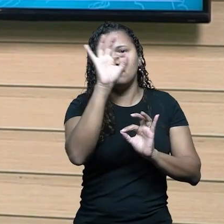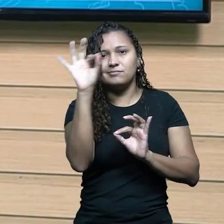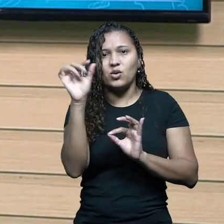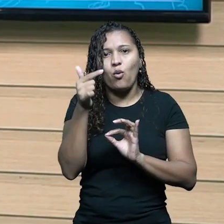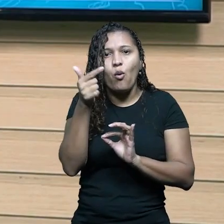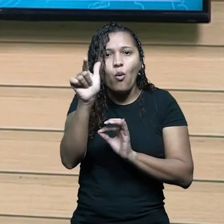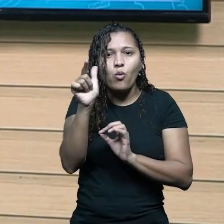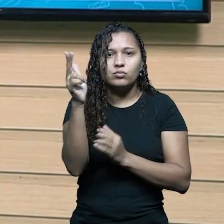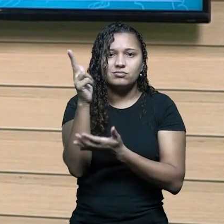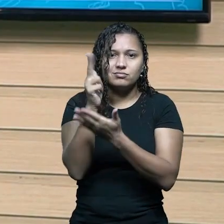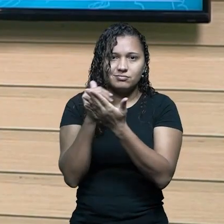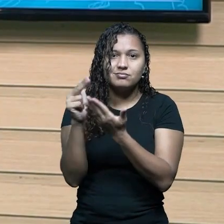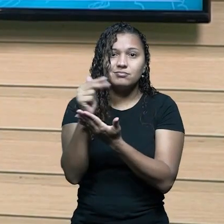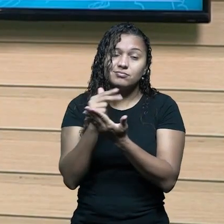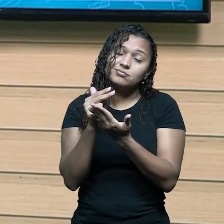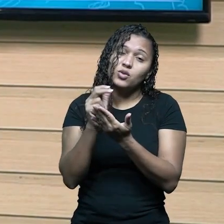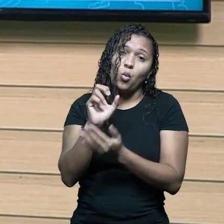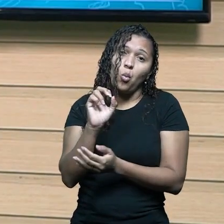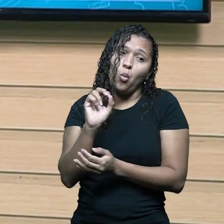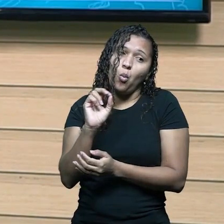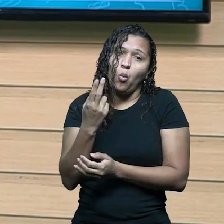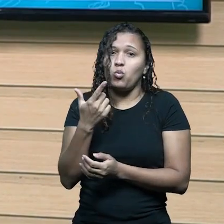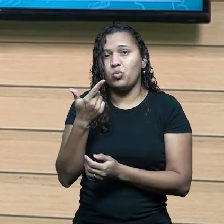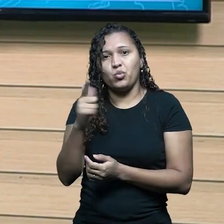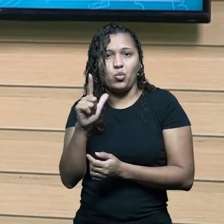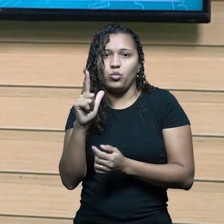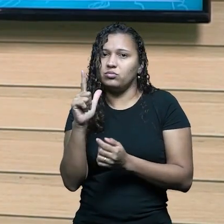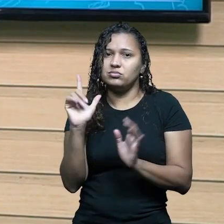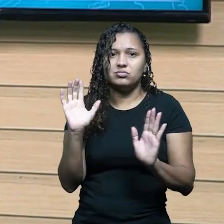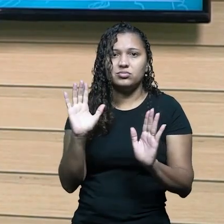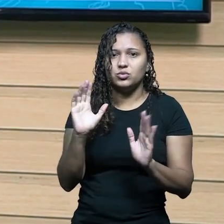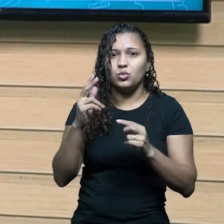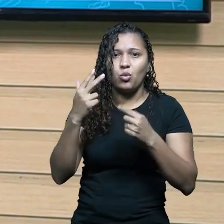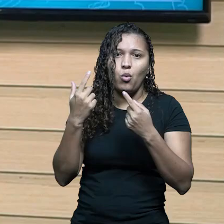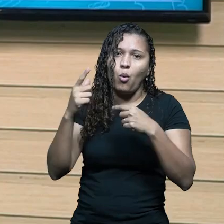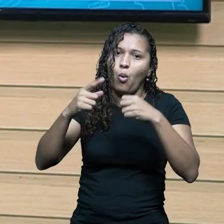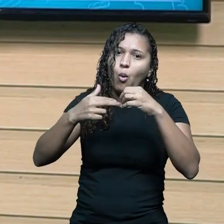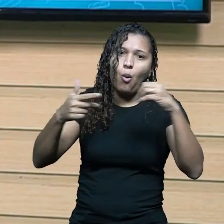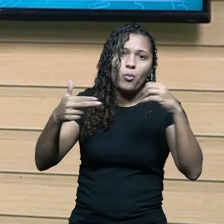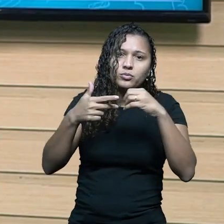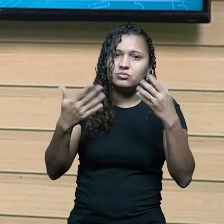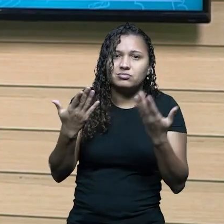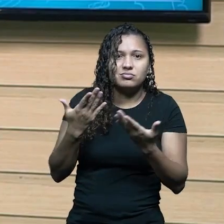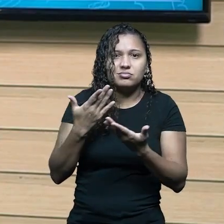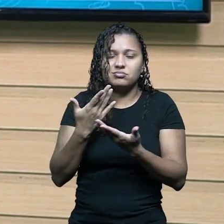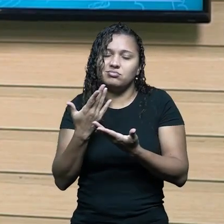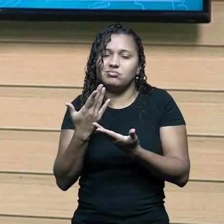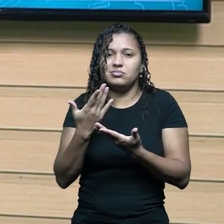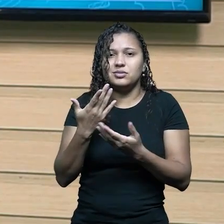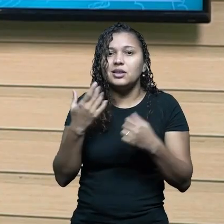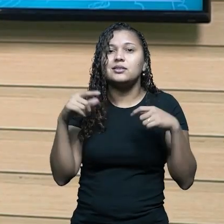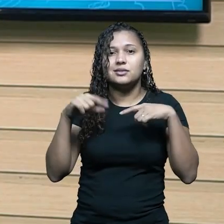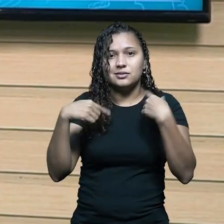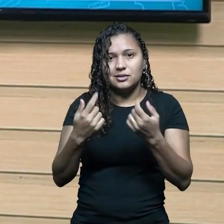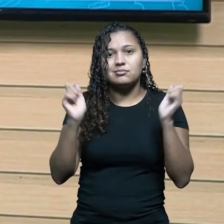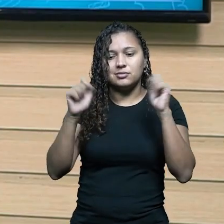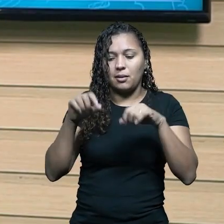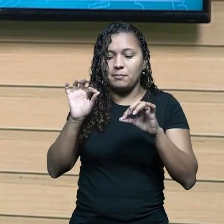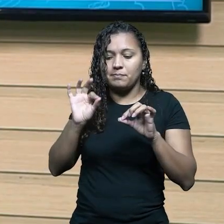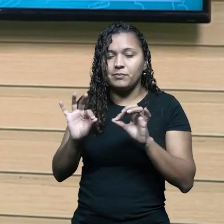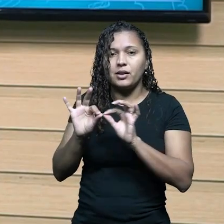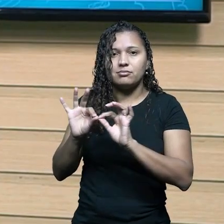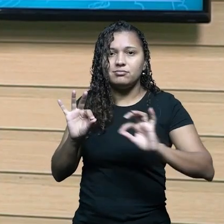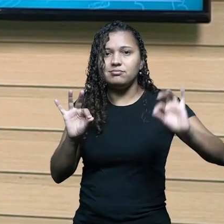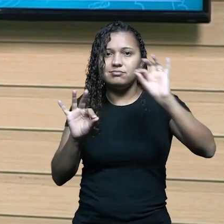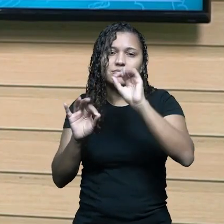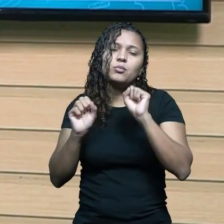iniciar um outro desenho, ou uma outra peça, ou simplesmente juntar com fillet nessa marcação que você